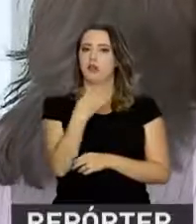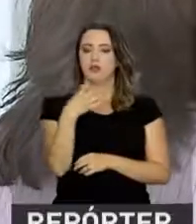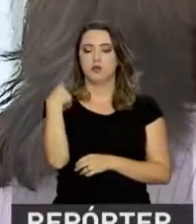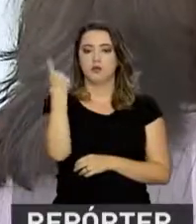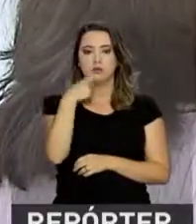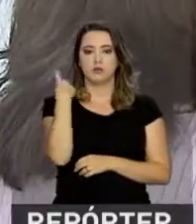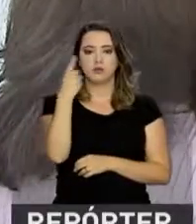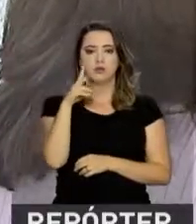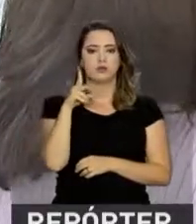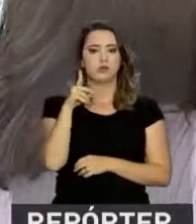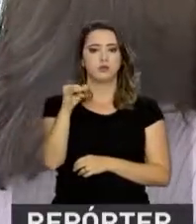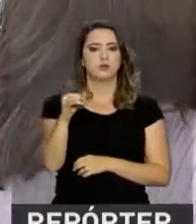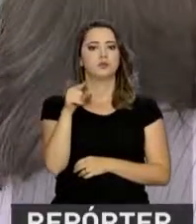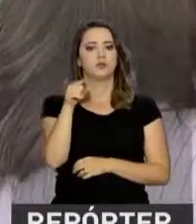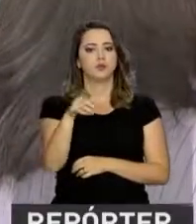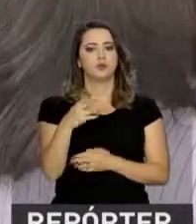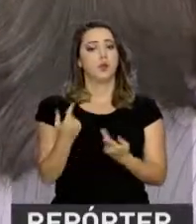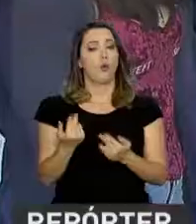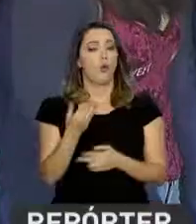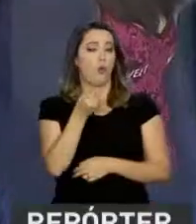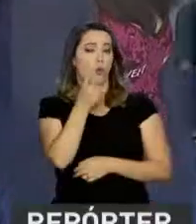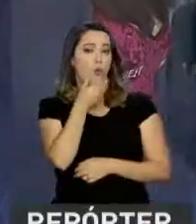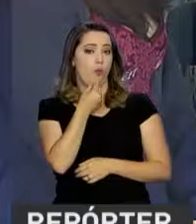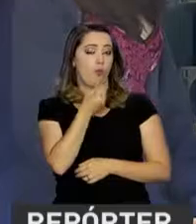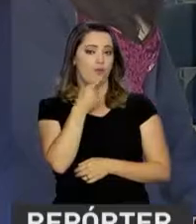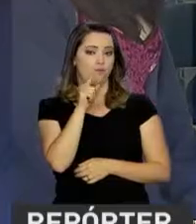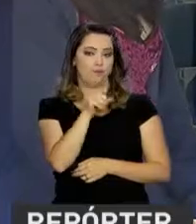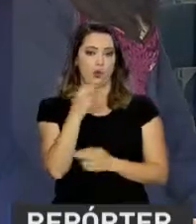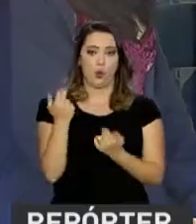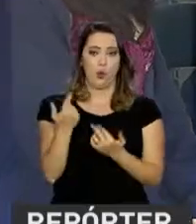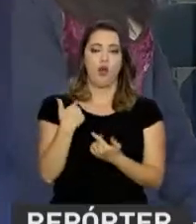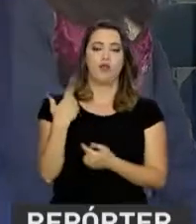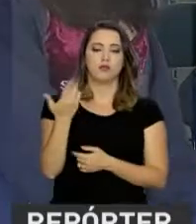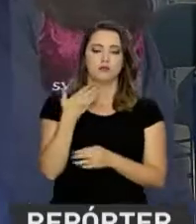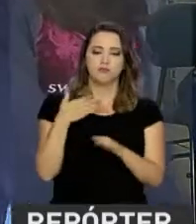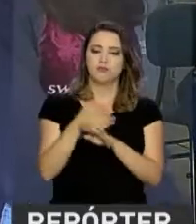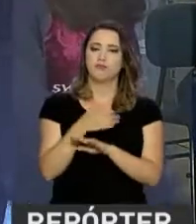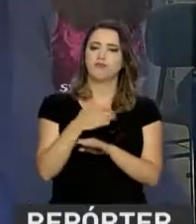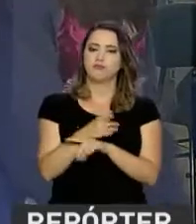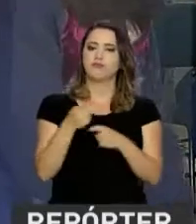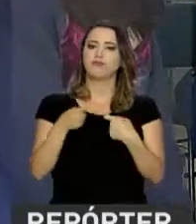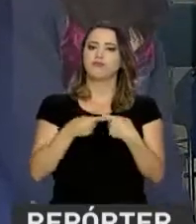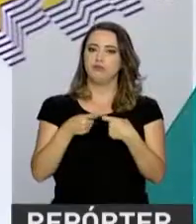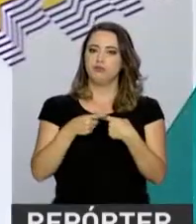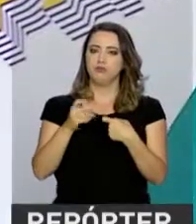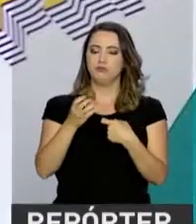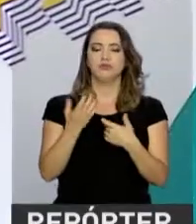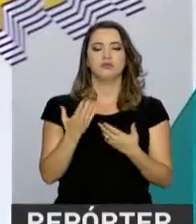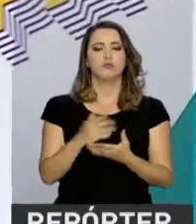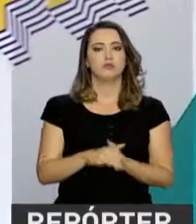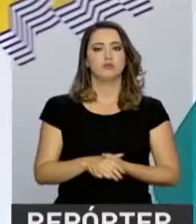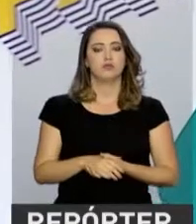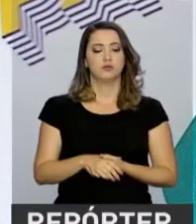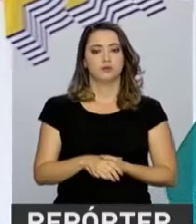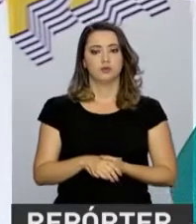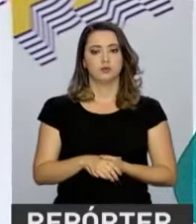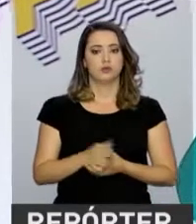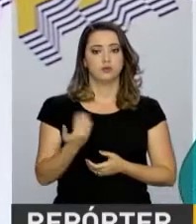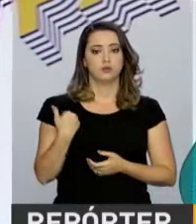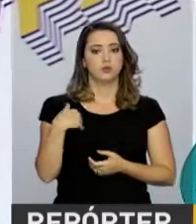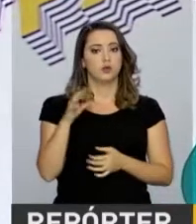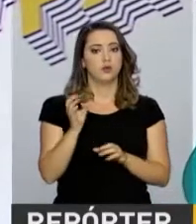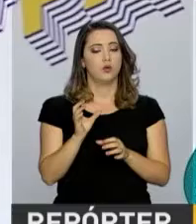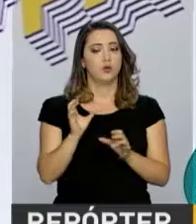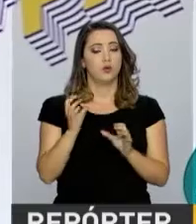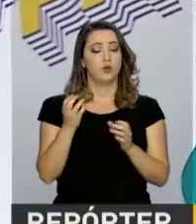de estudos que também faz parte da vida de Felipe. Assim como Lara, ele quer entrar na faculdade de medicina. É um dos cursos mais